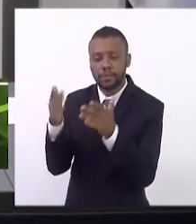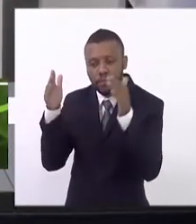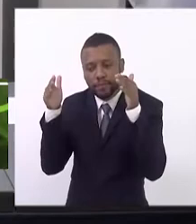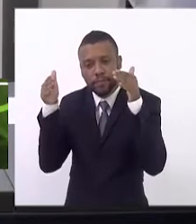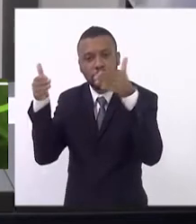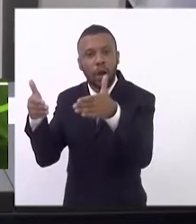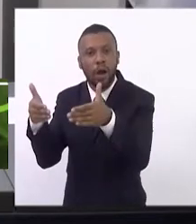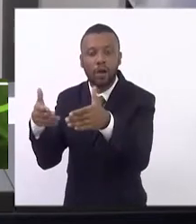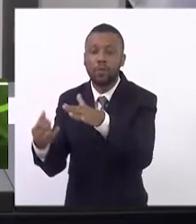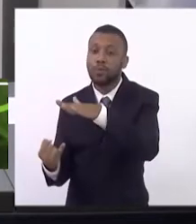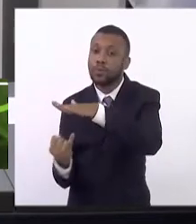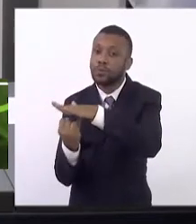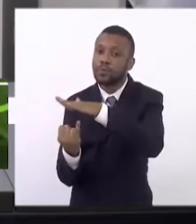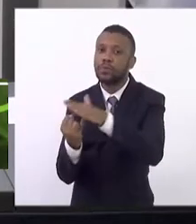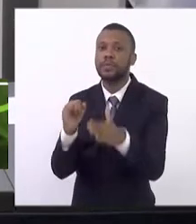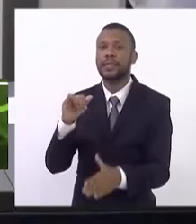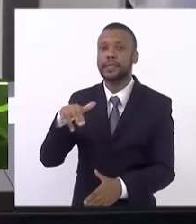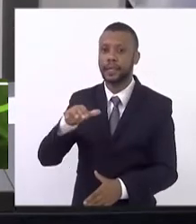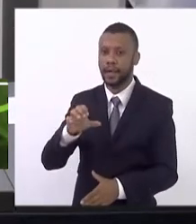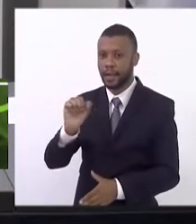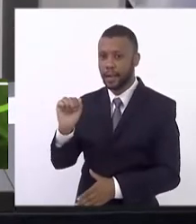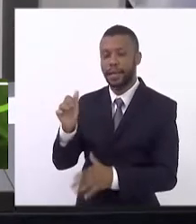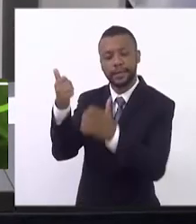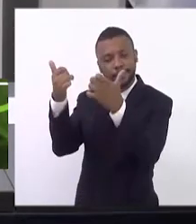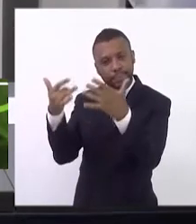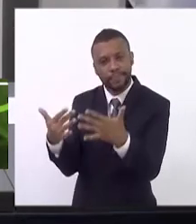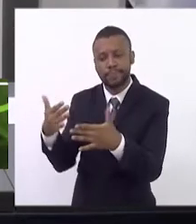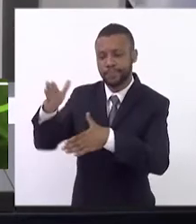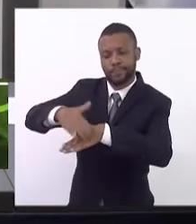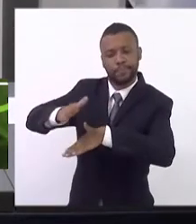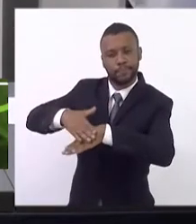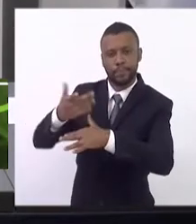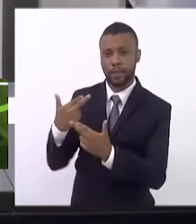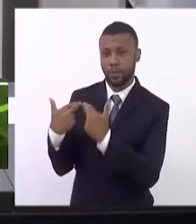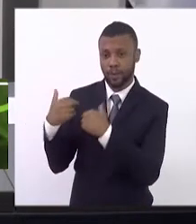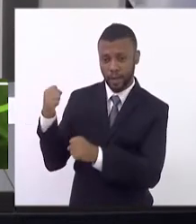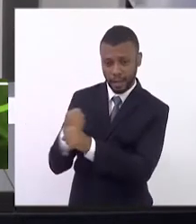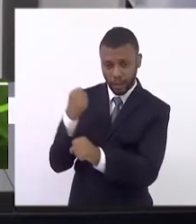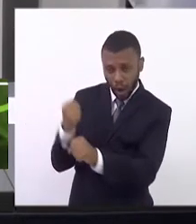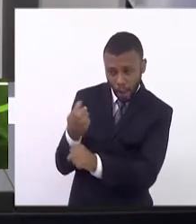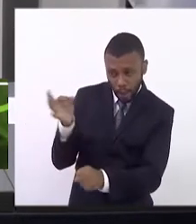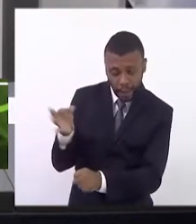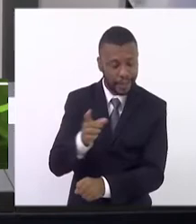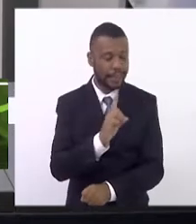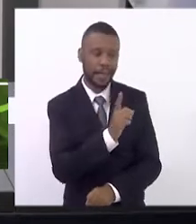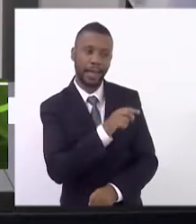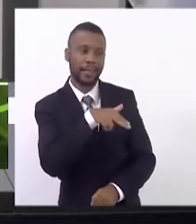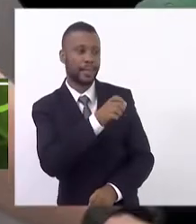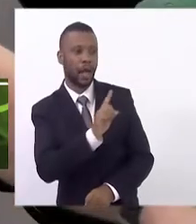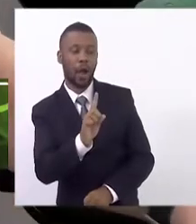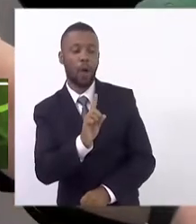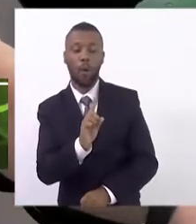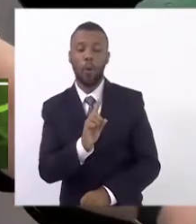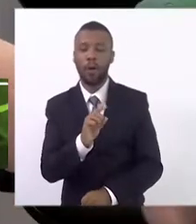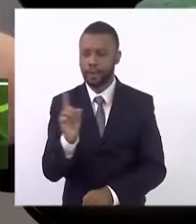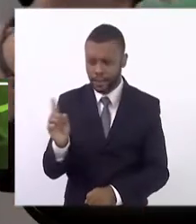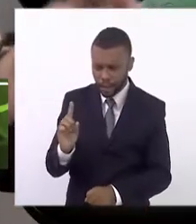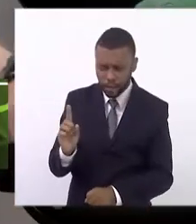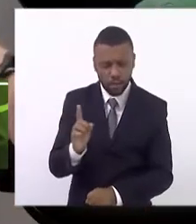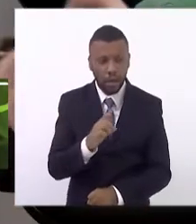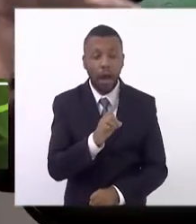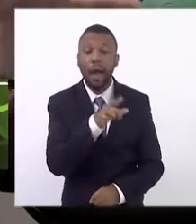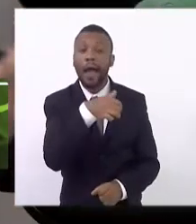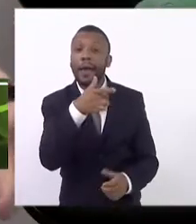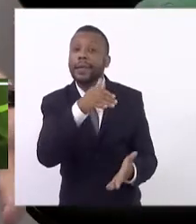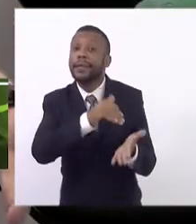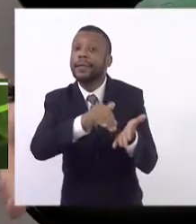o INEA é que toca essas obras? Não. Também não? Não. É a Secretaria do Ambiente. O